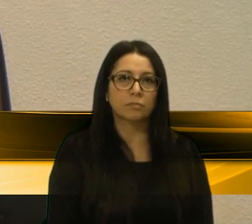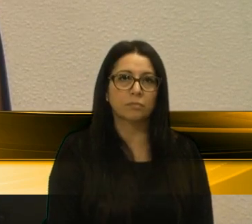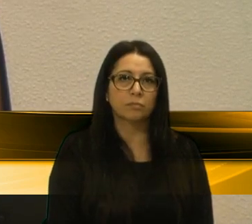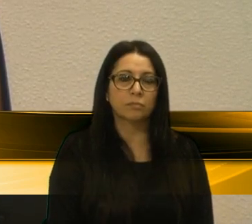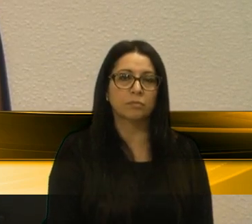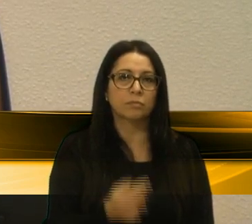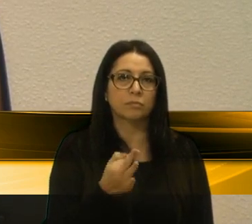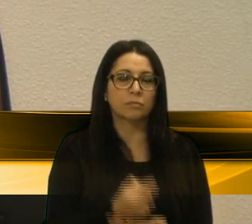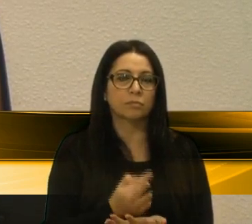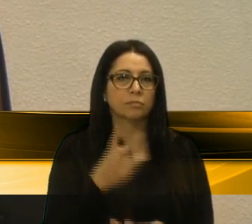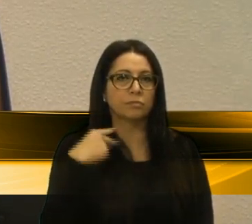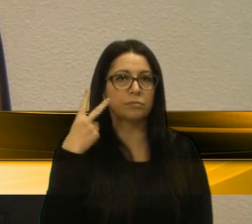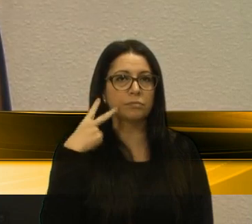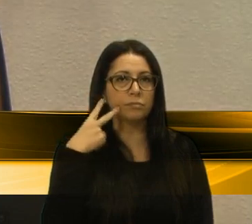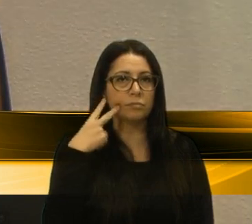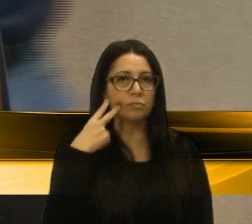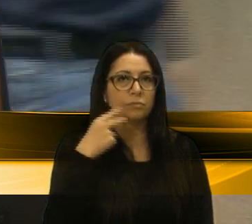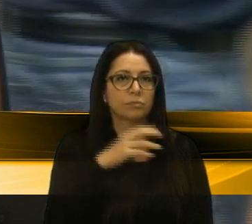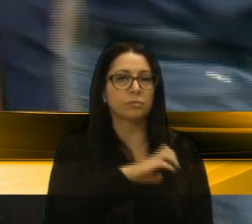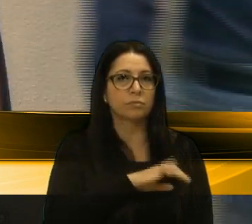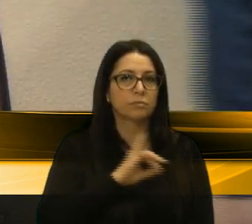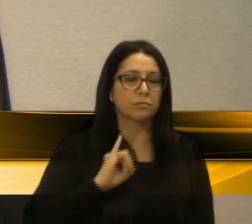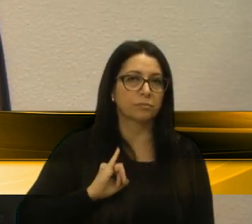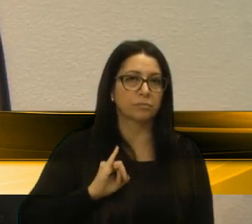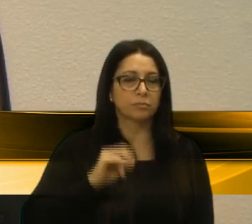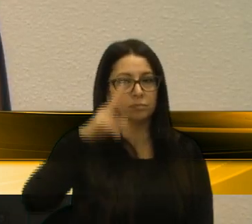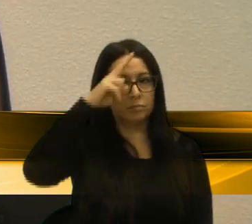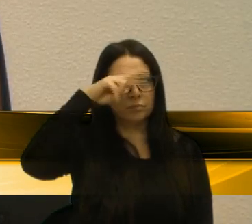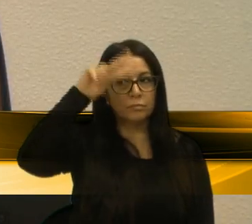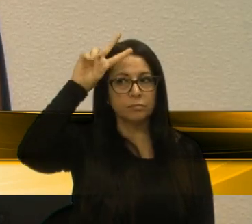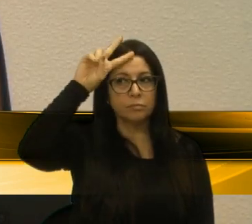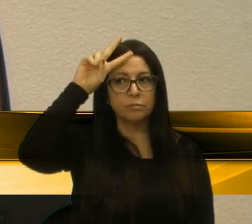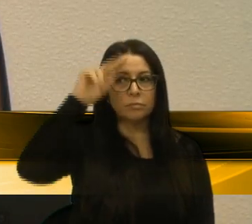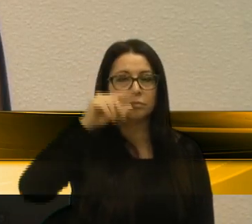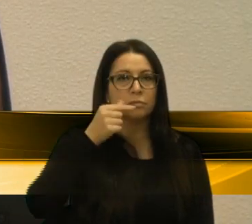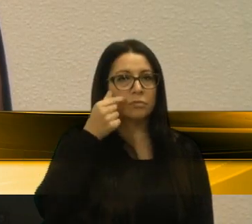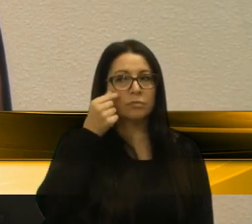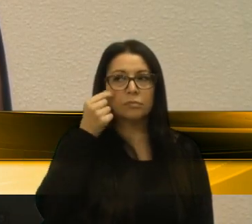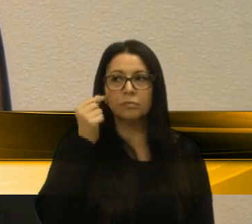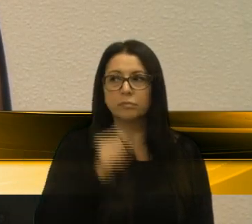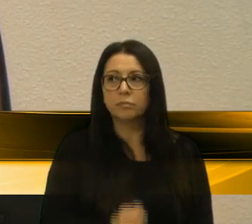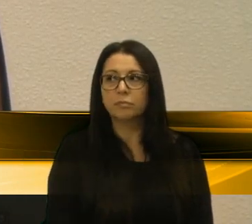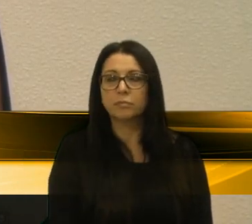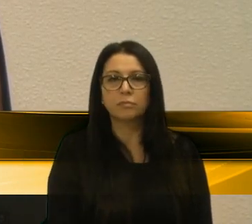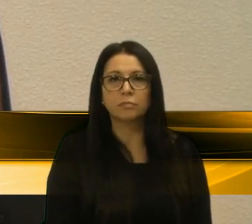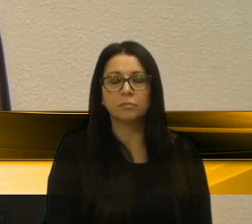e a ausência dos vereadores Ed Carlos, Edson da Rosa e Eloy Frisso.